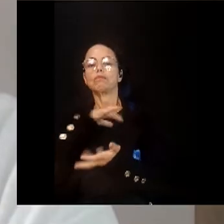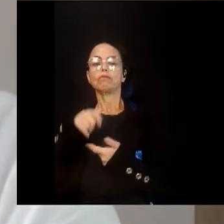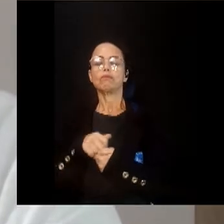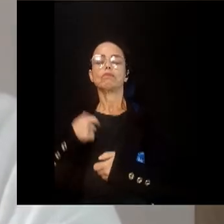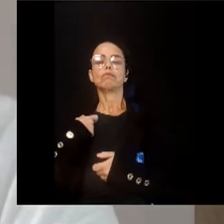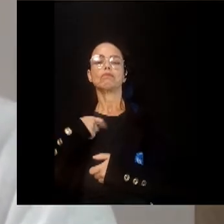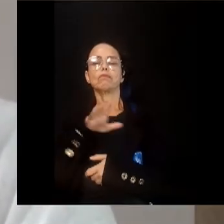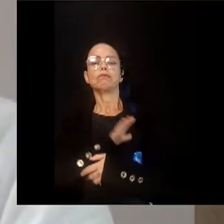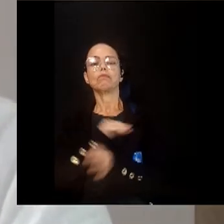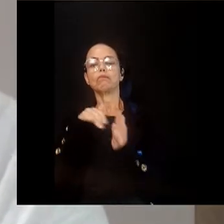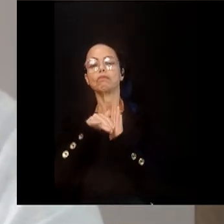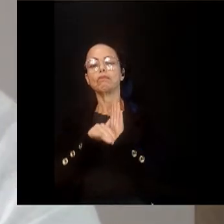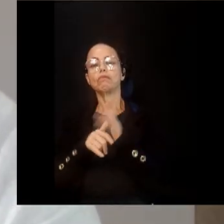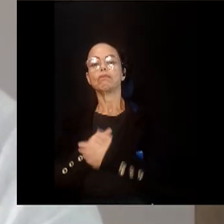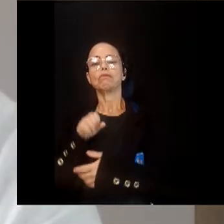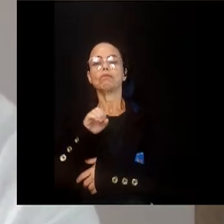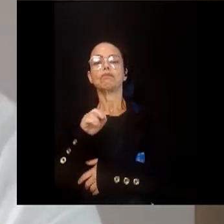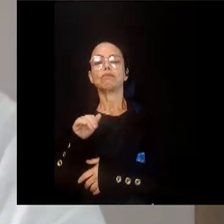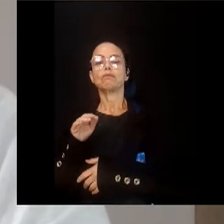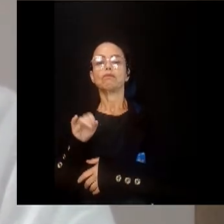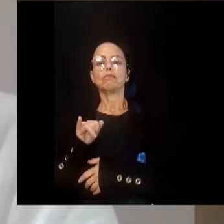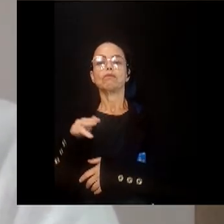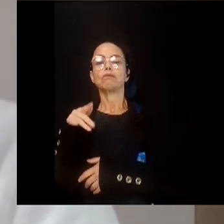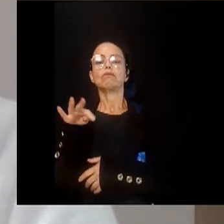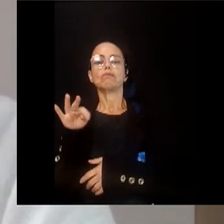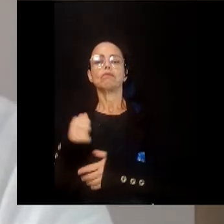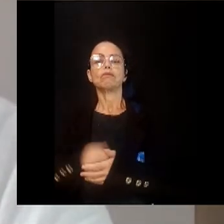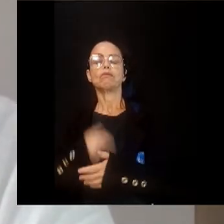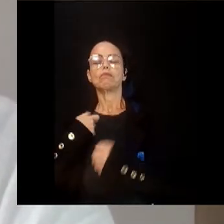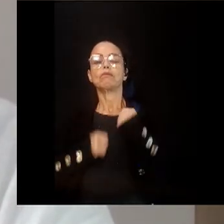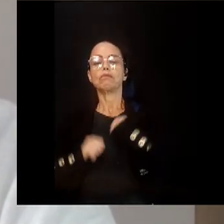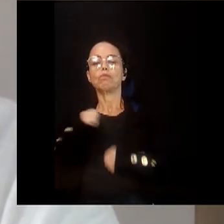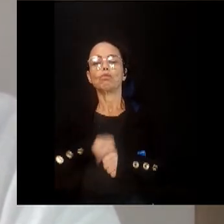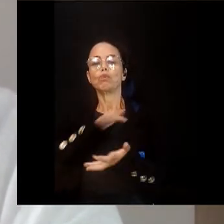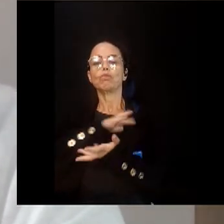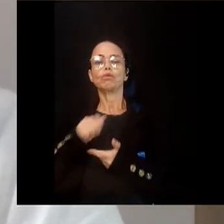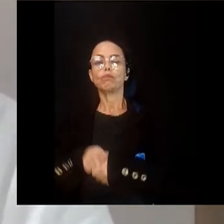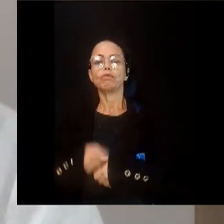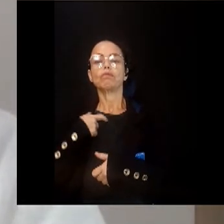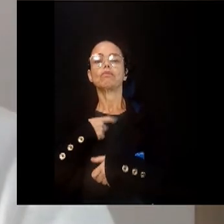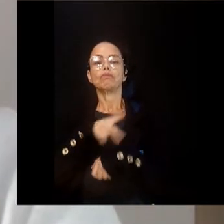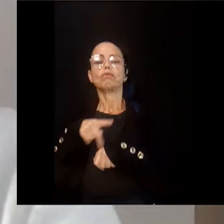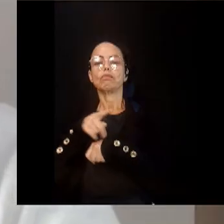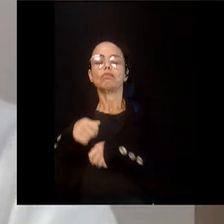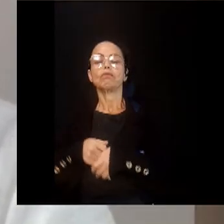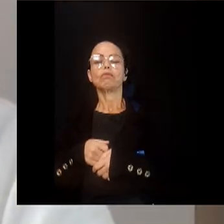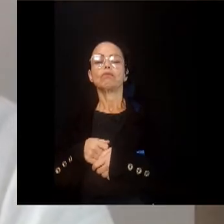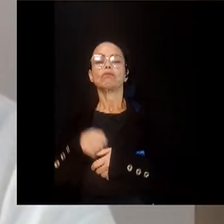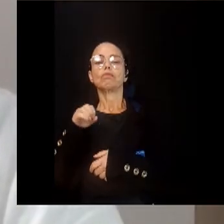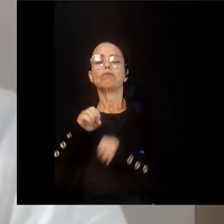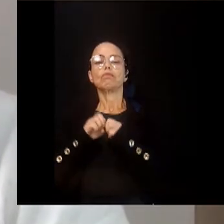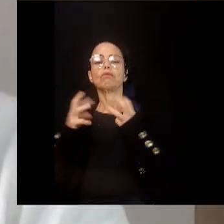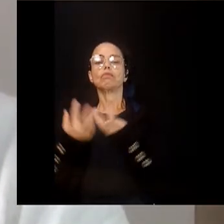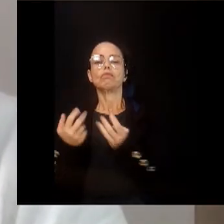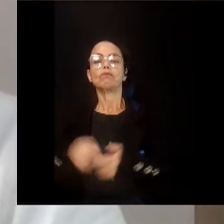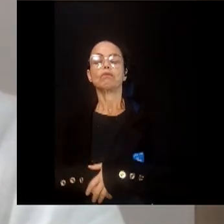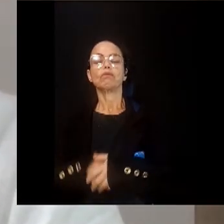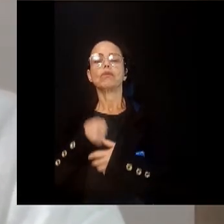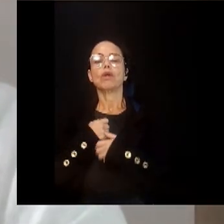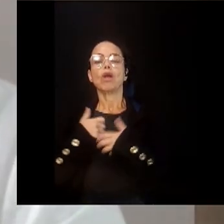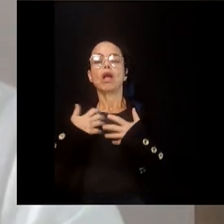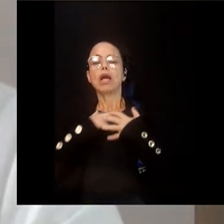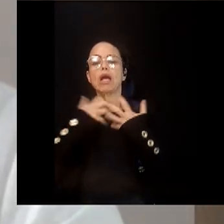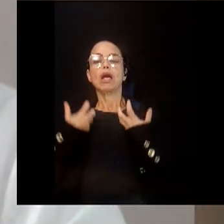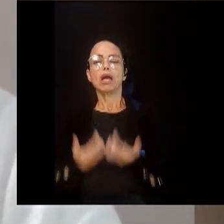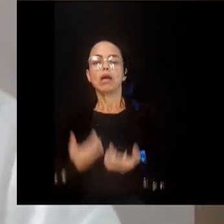da OIT, mas a gente também é o país mais ansioso do mundo, segundo a OMS. É o segundo mais esgotado. A gente teve